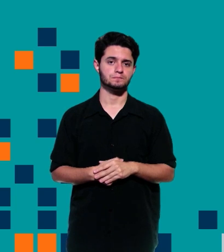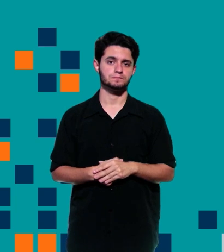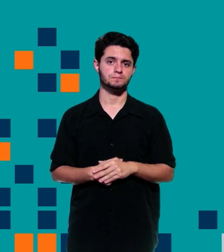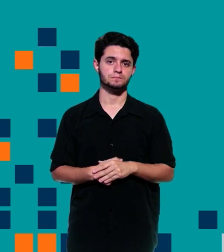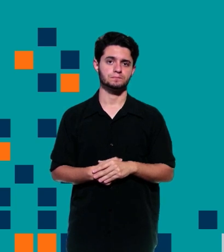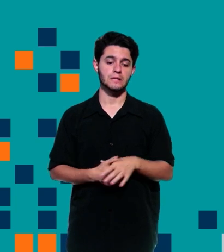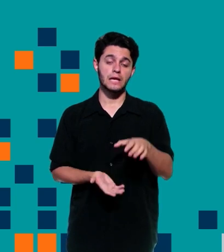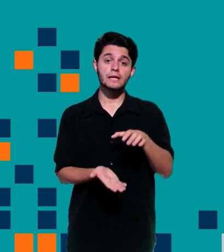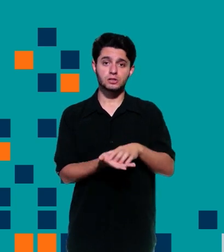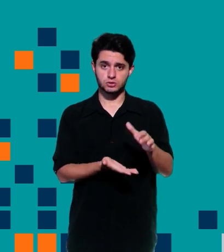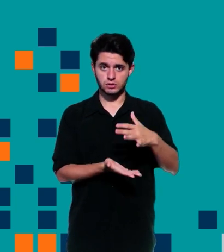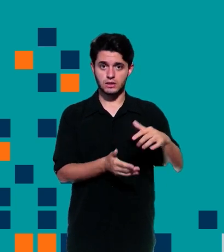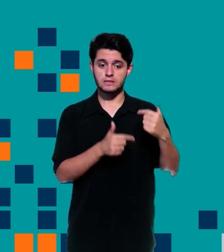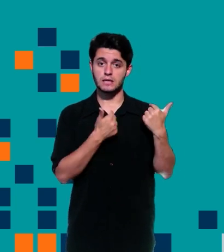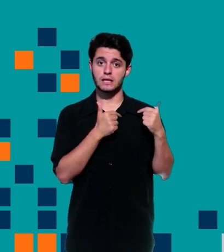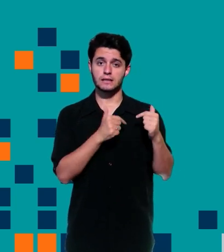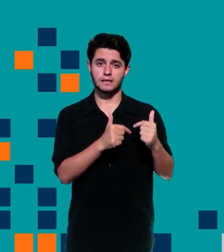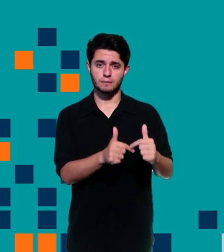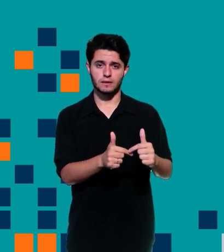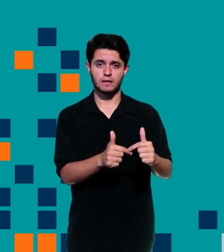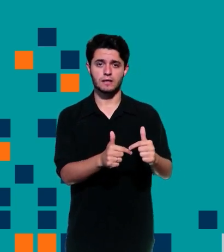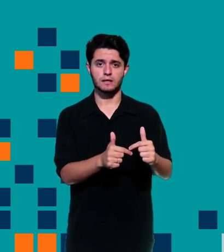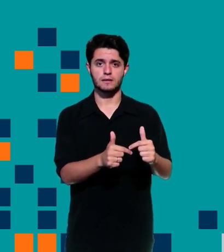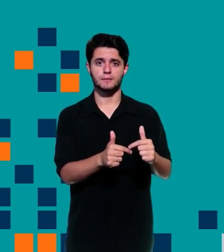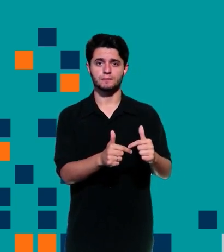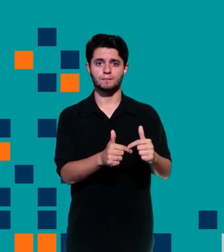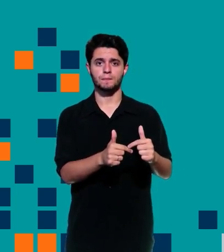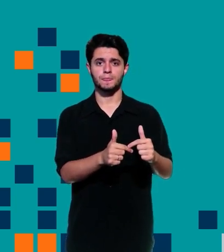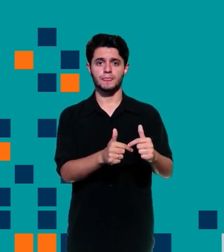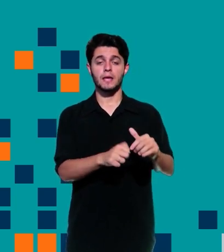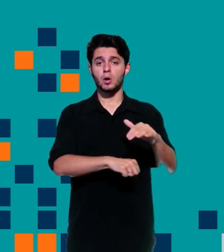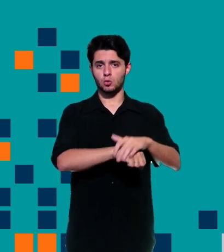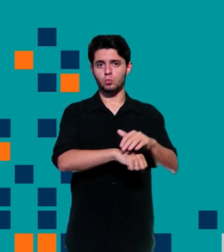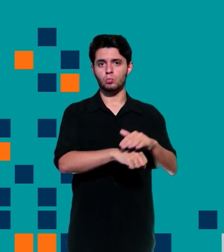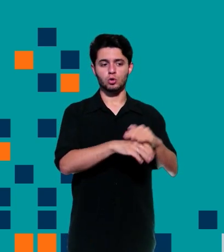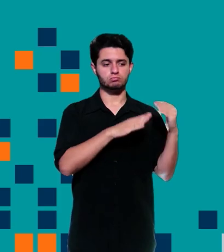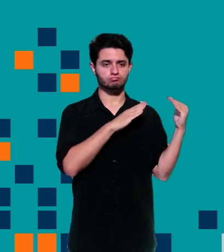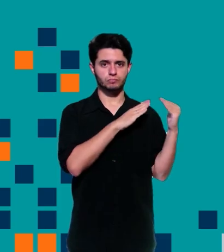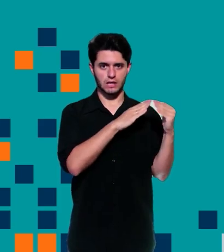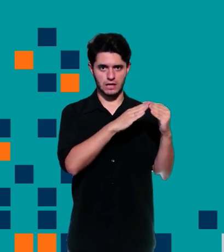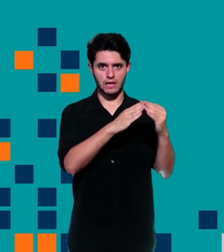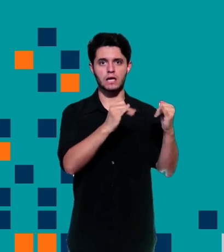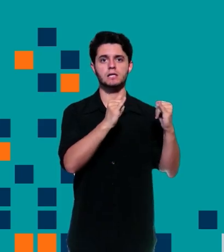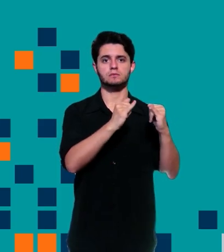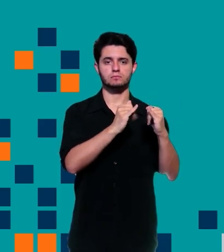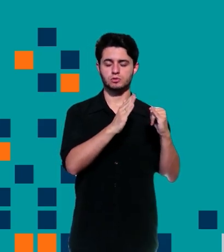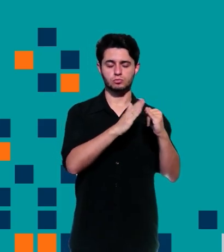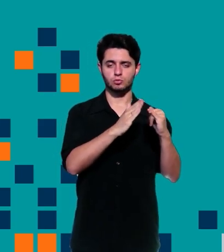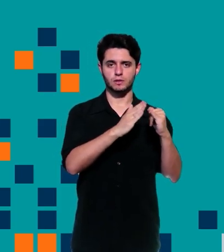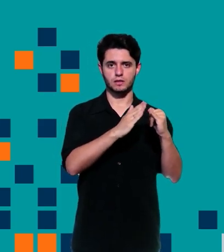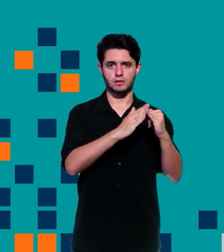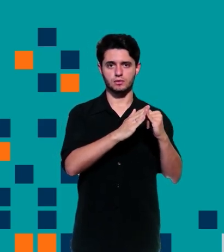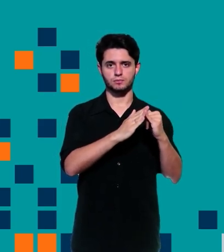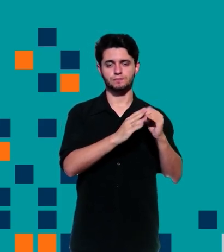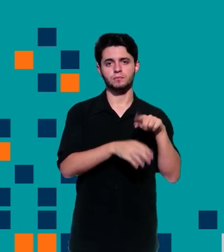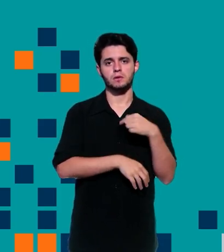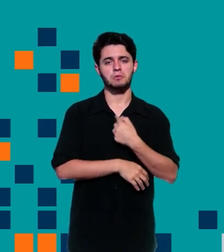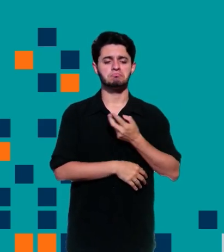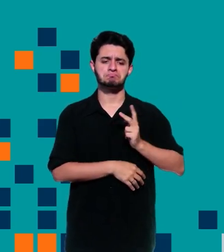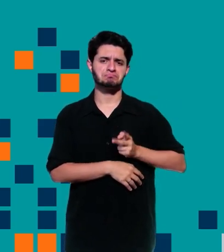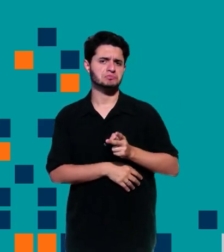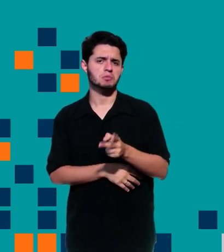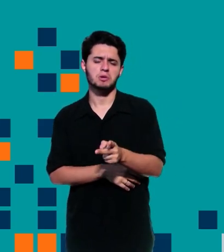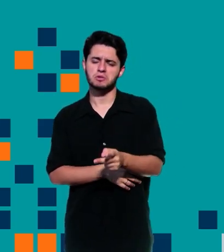ele trabalha, ele vem de uma coisa muito residencial. A gente sempre trabalhou, a gente teve a oportunidade de trabalhar